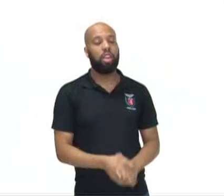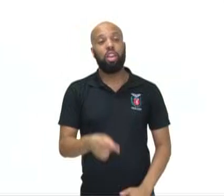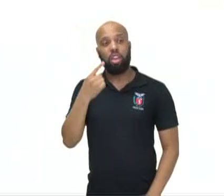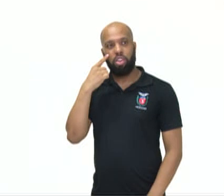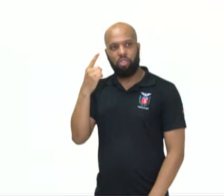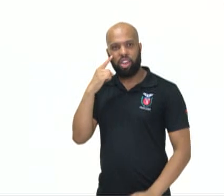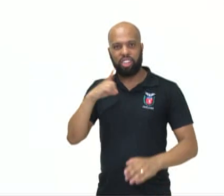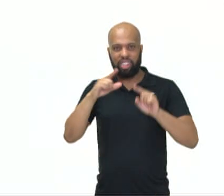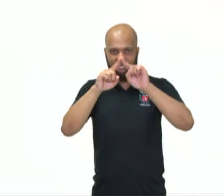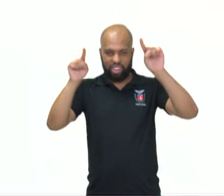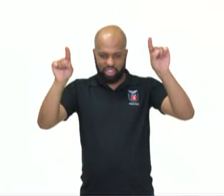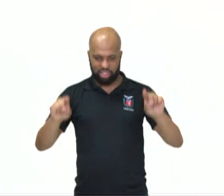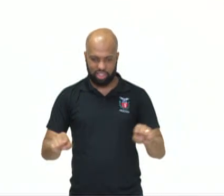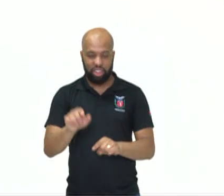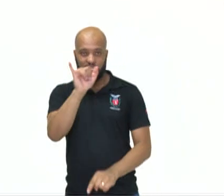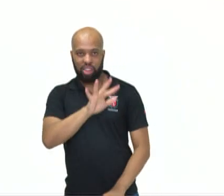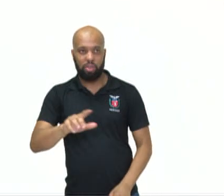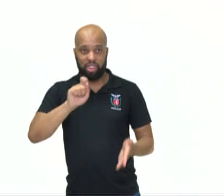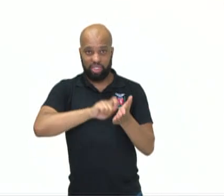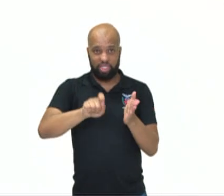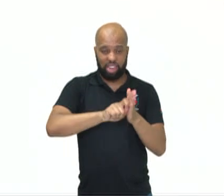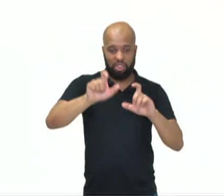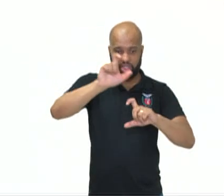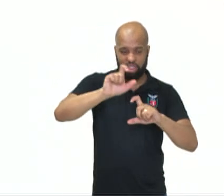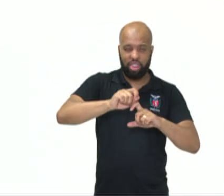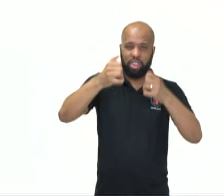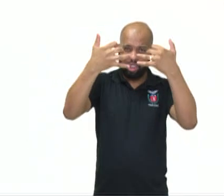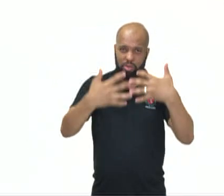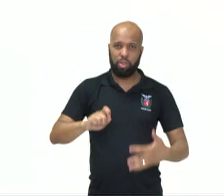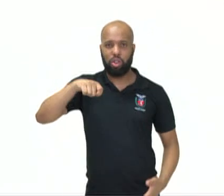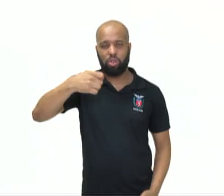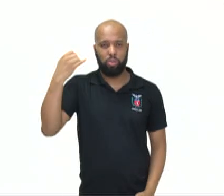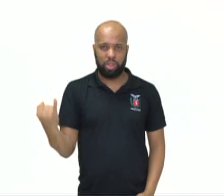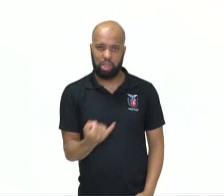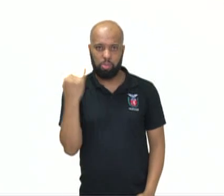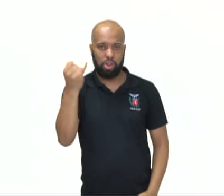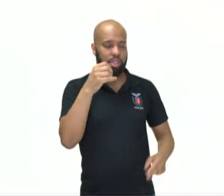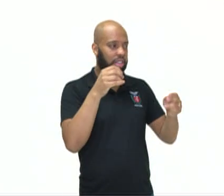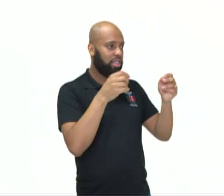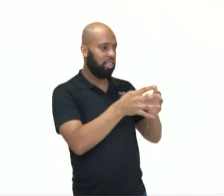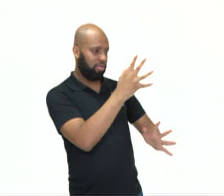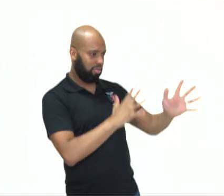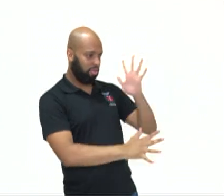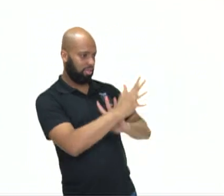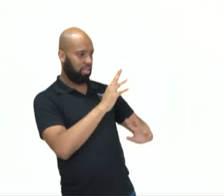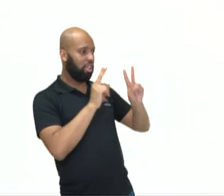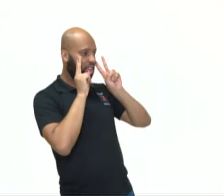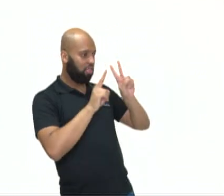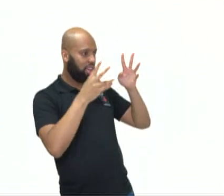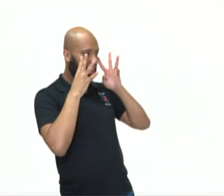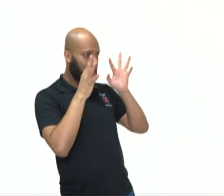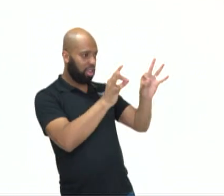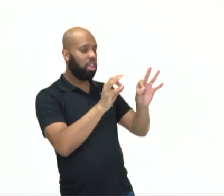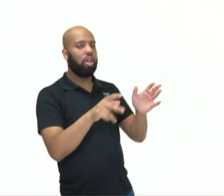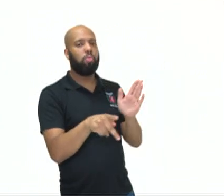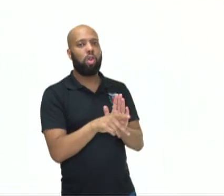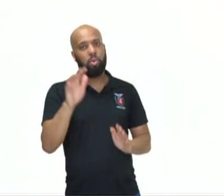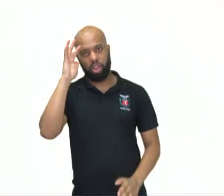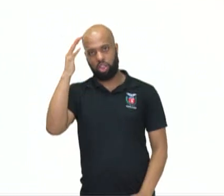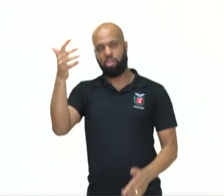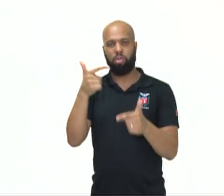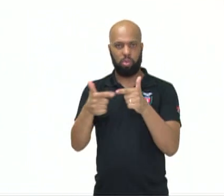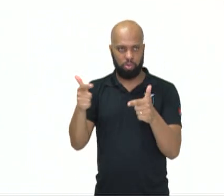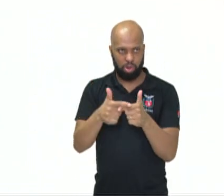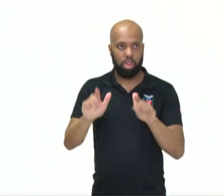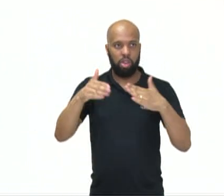charge abaixo e escreva um parágrafo comentando sobre a importância da escuta para a resolução de conflitos.